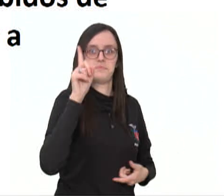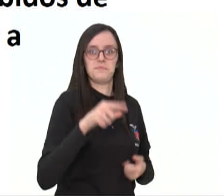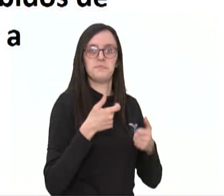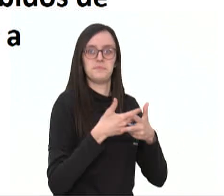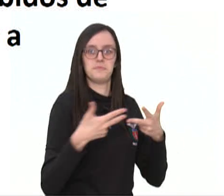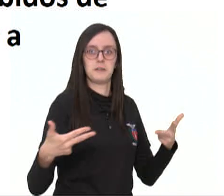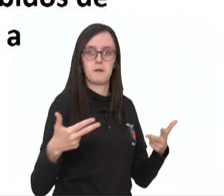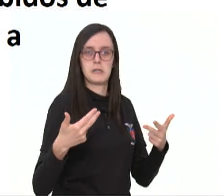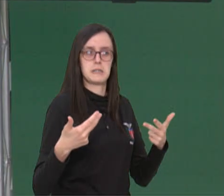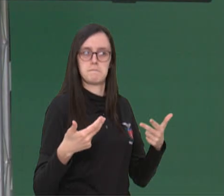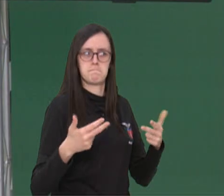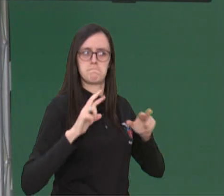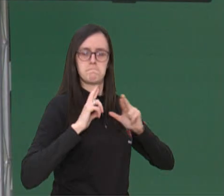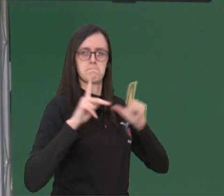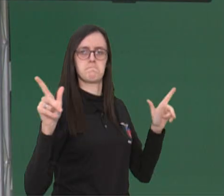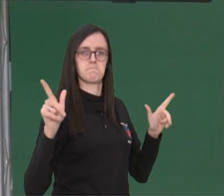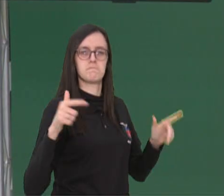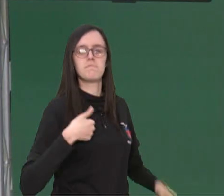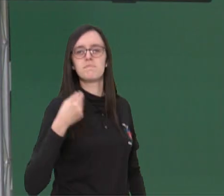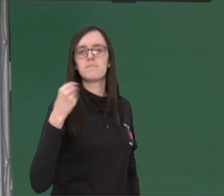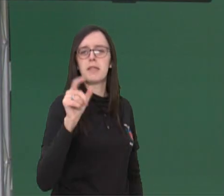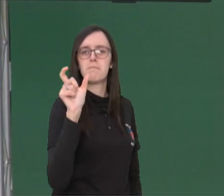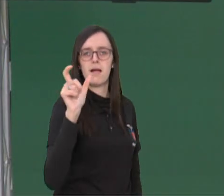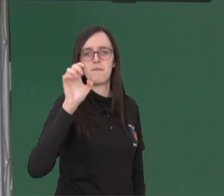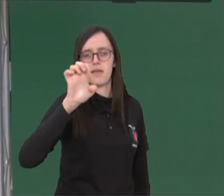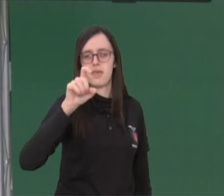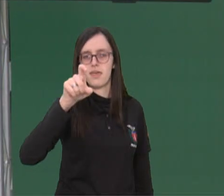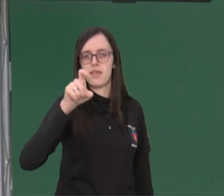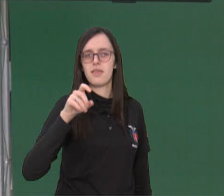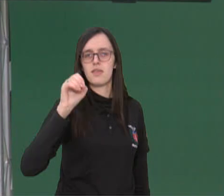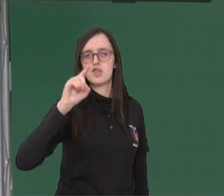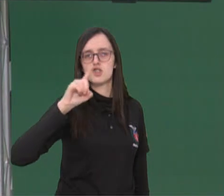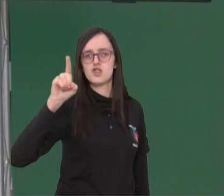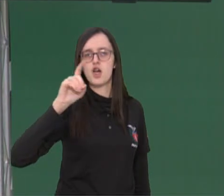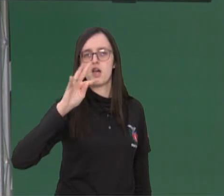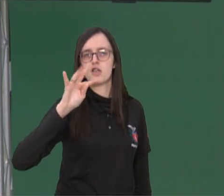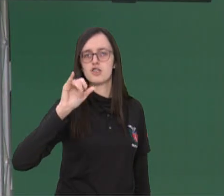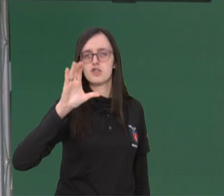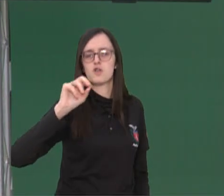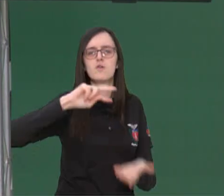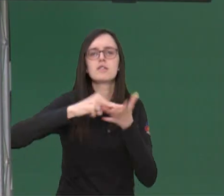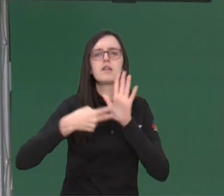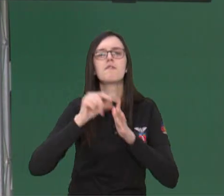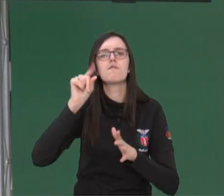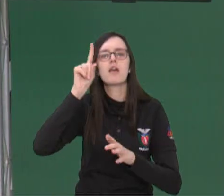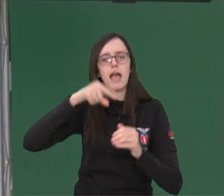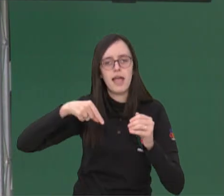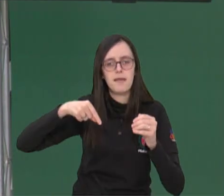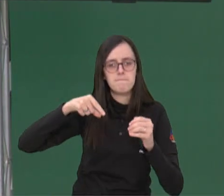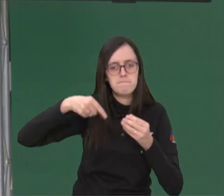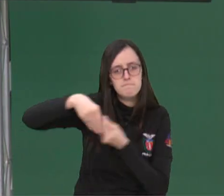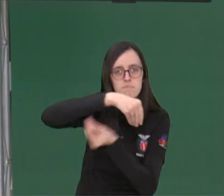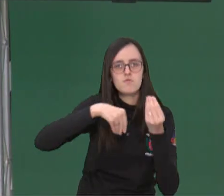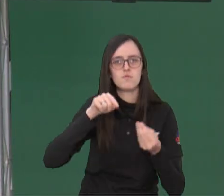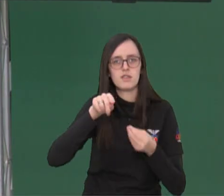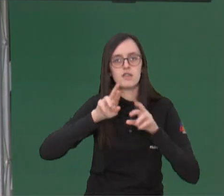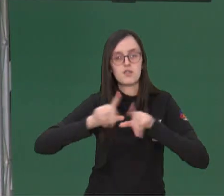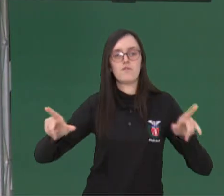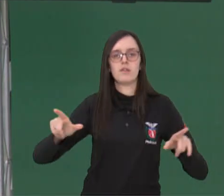produtos exóticos, e eu sublinhei isso. Produtos exóticos. Esse nicho de mercado,